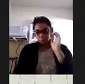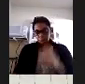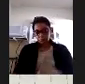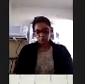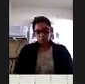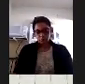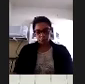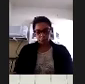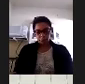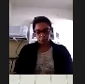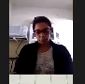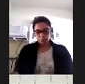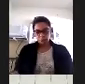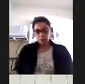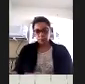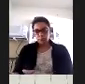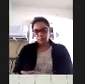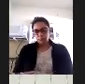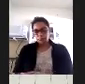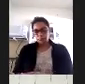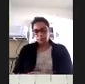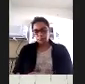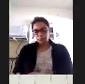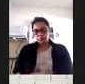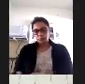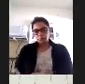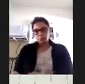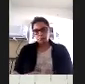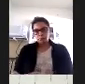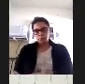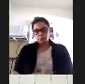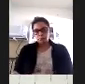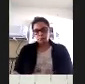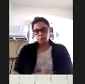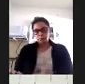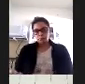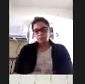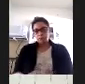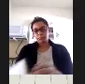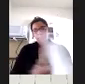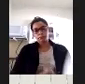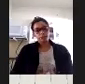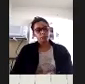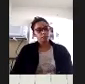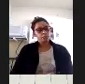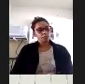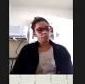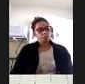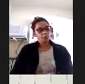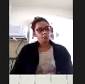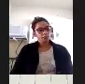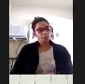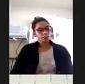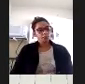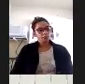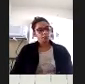Escada, então se possível evitar, né? Mas se a casa tem, deixar sempre com corrimão, isso é muito